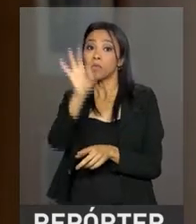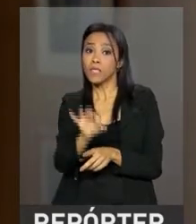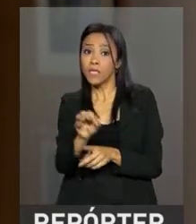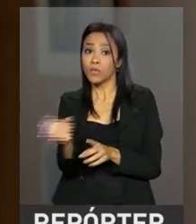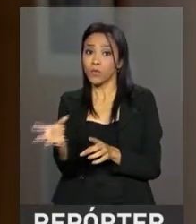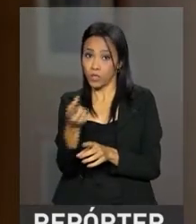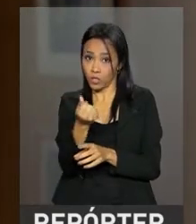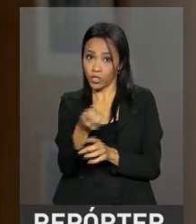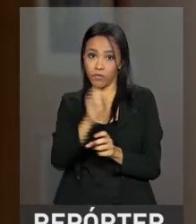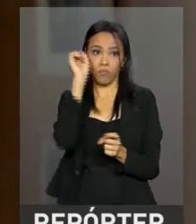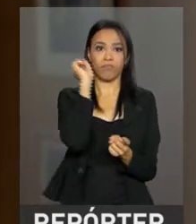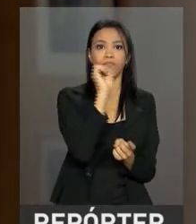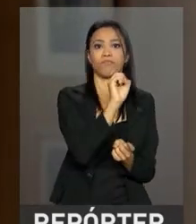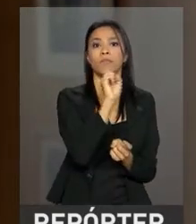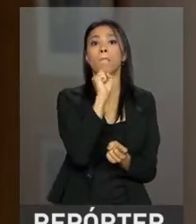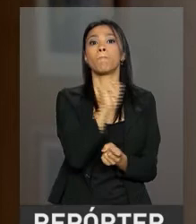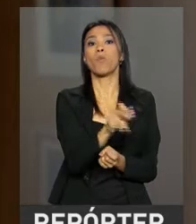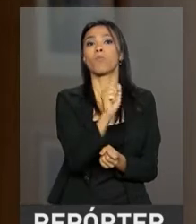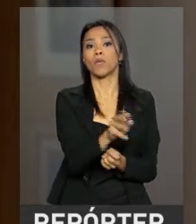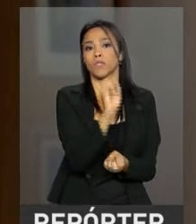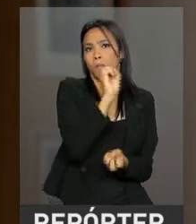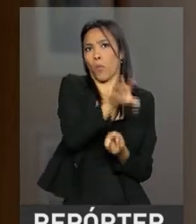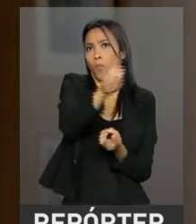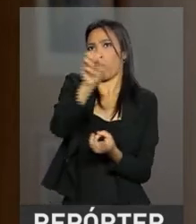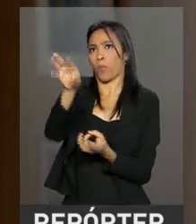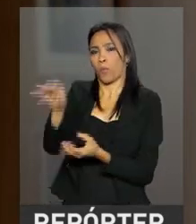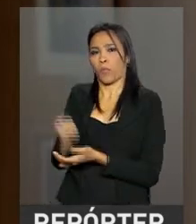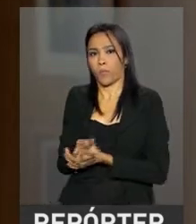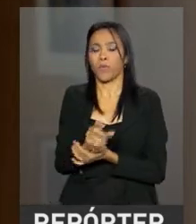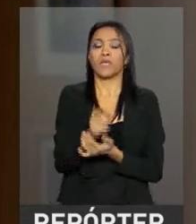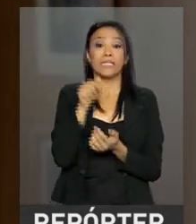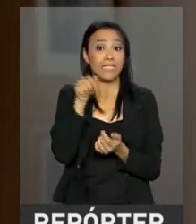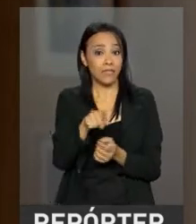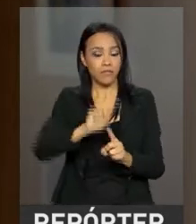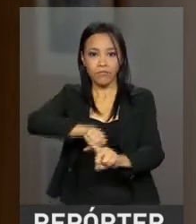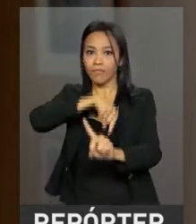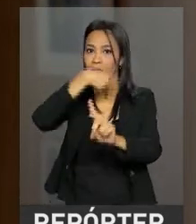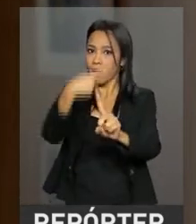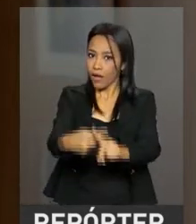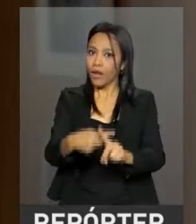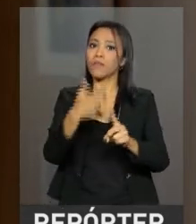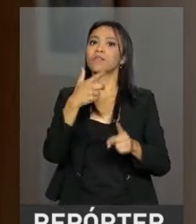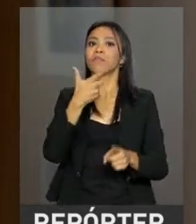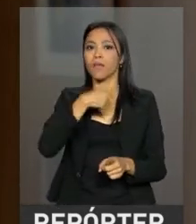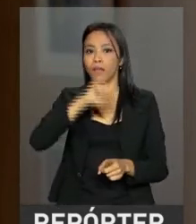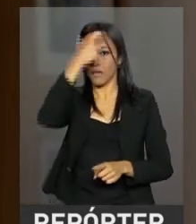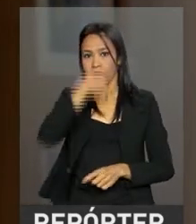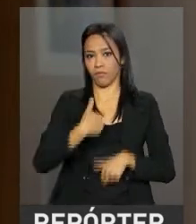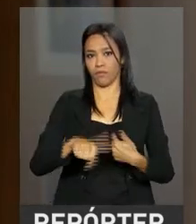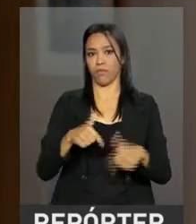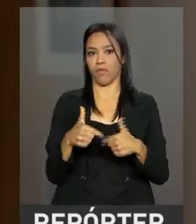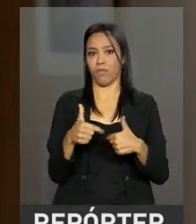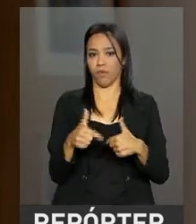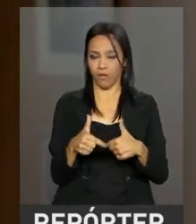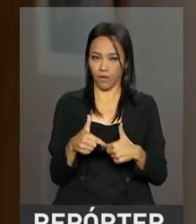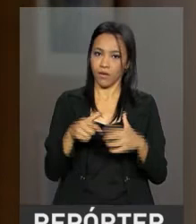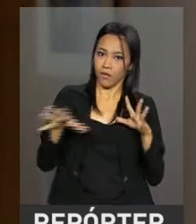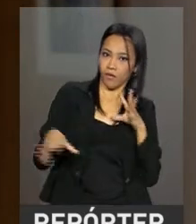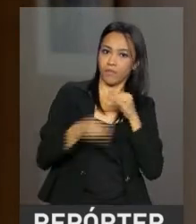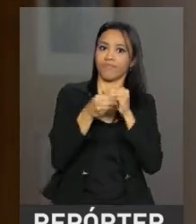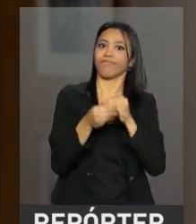cada trabalhador. Então, isso vai dar um rendimento adicional para o trabalhador, além daquele TR mais